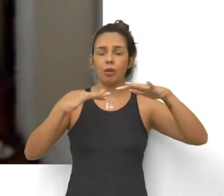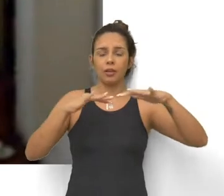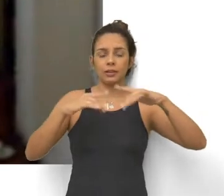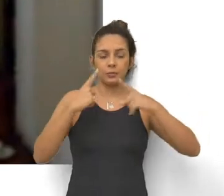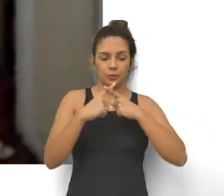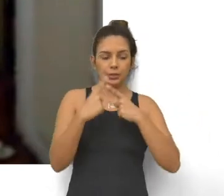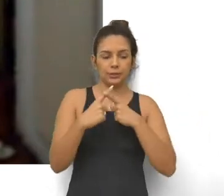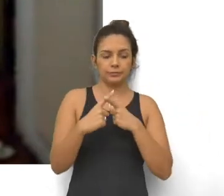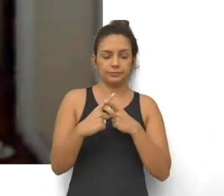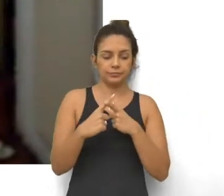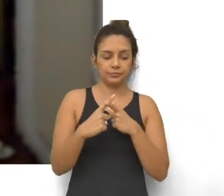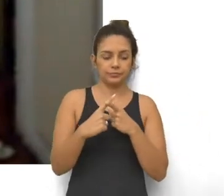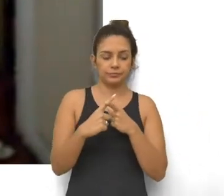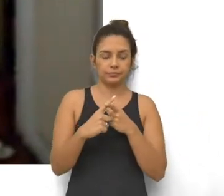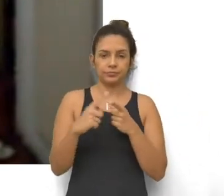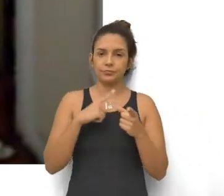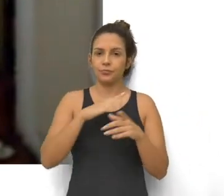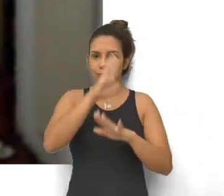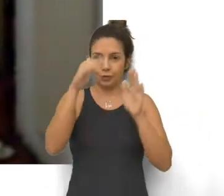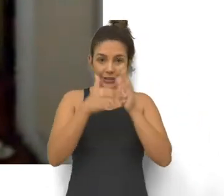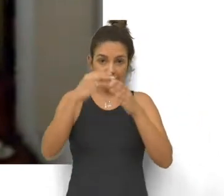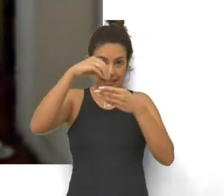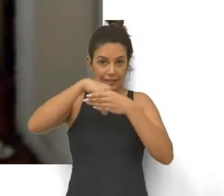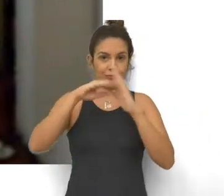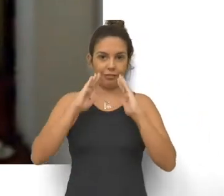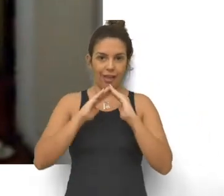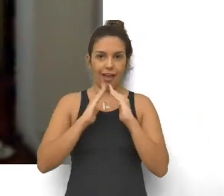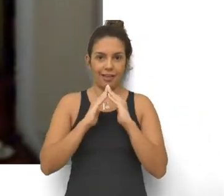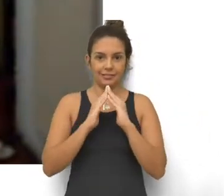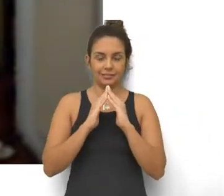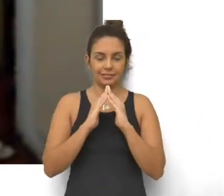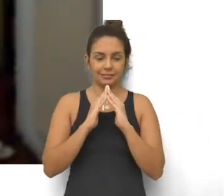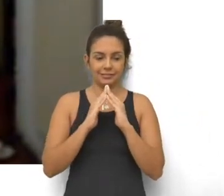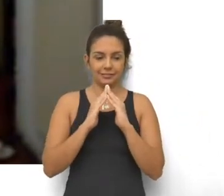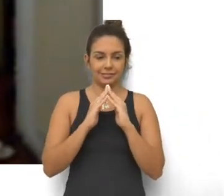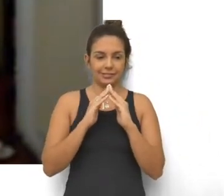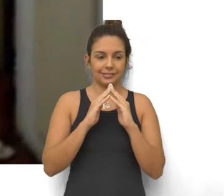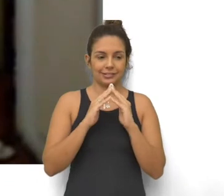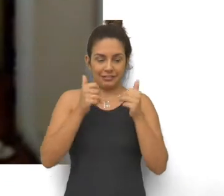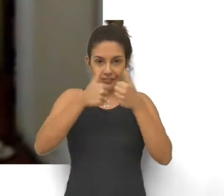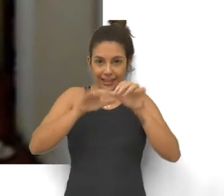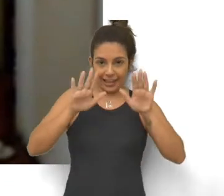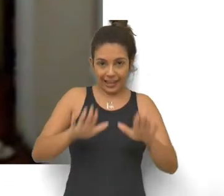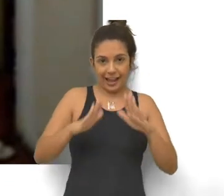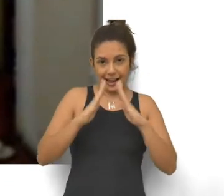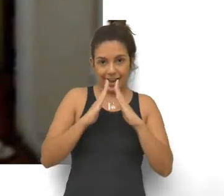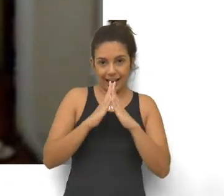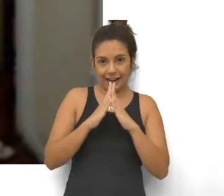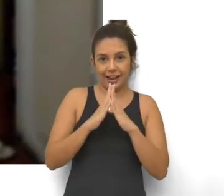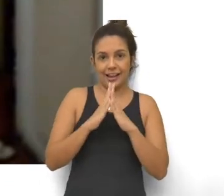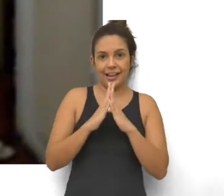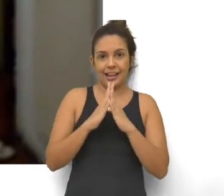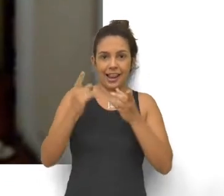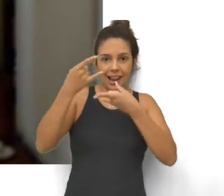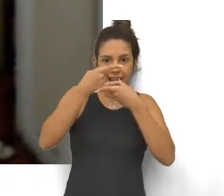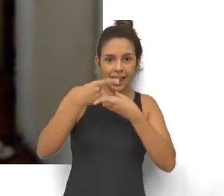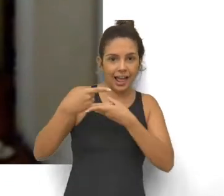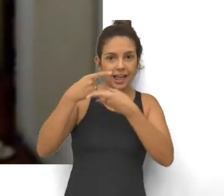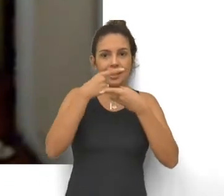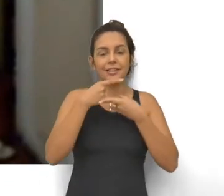Talvez porque a gente tenha que fazer tudo de casa. Então, esse expediente, não é, das